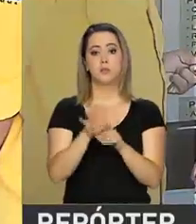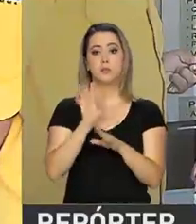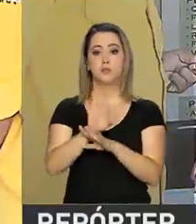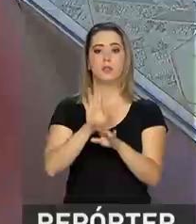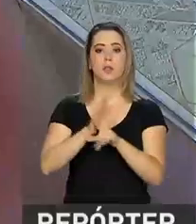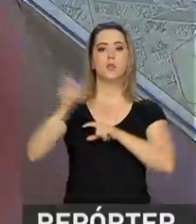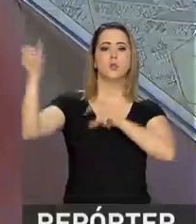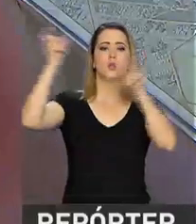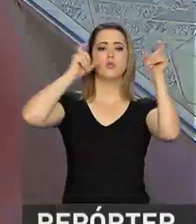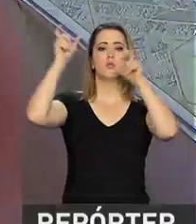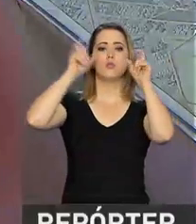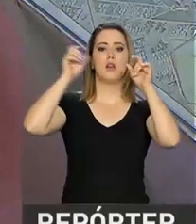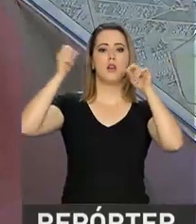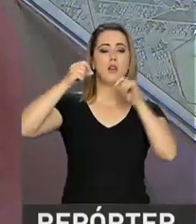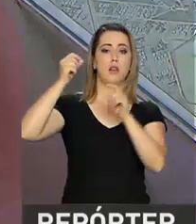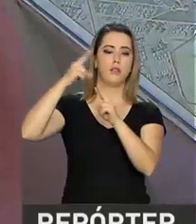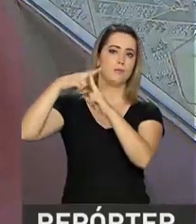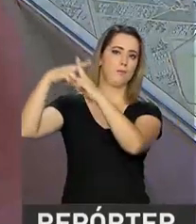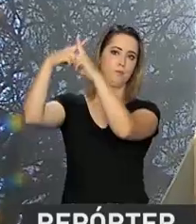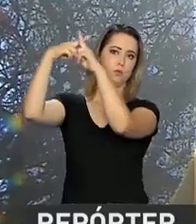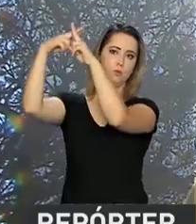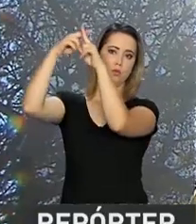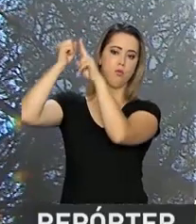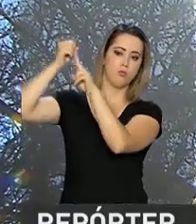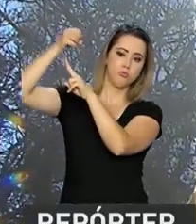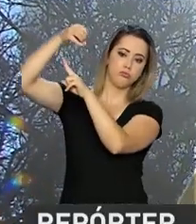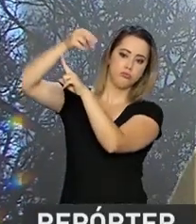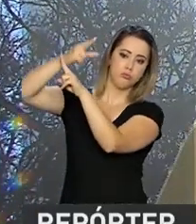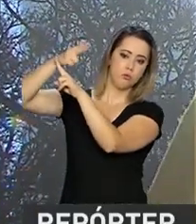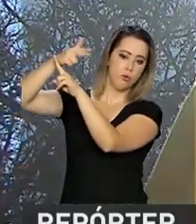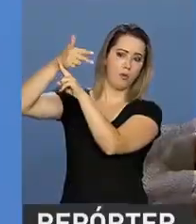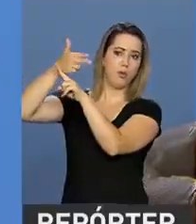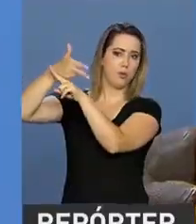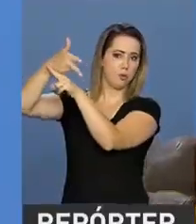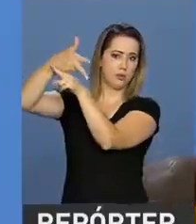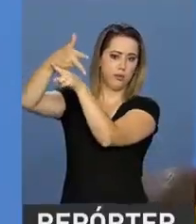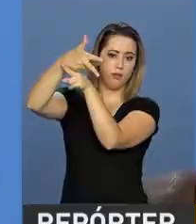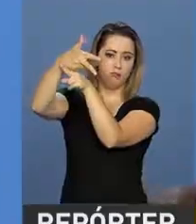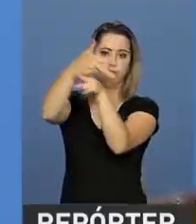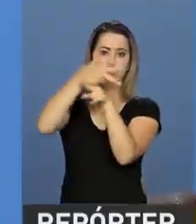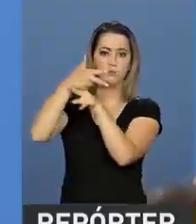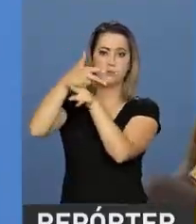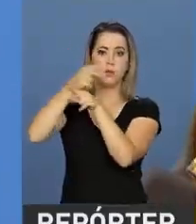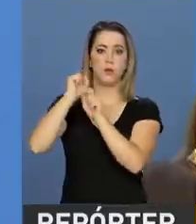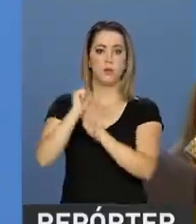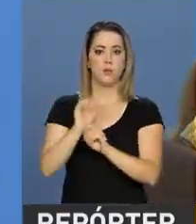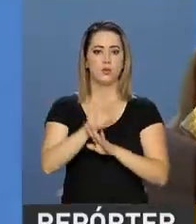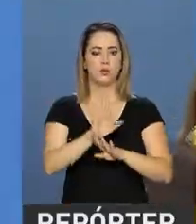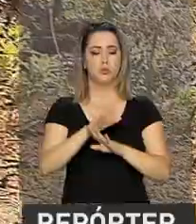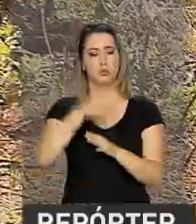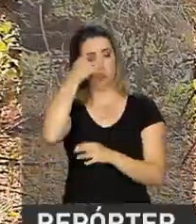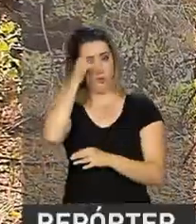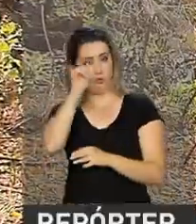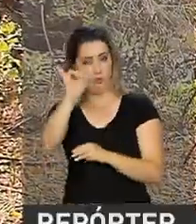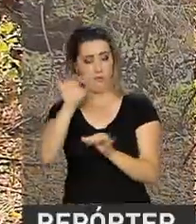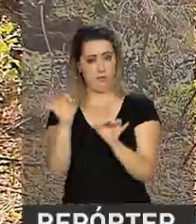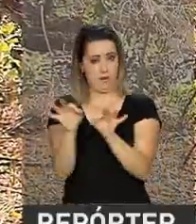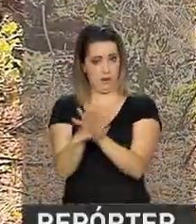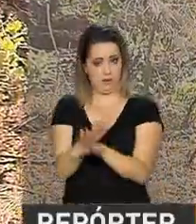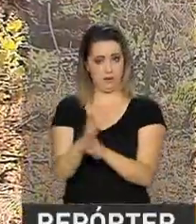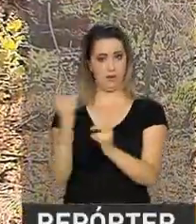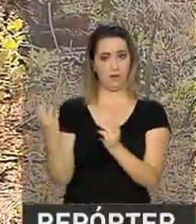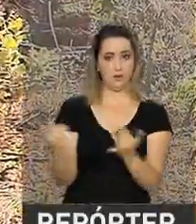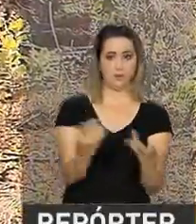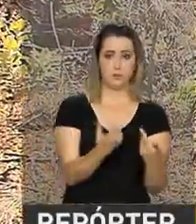os alertas das imagens de satélite e estão sempre de prontidão para combater os incêndios esse grupo de